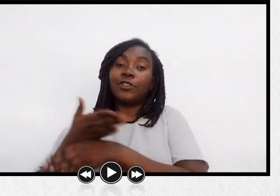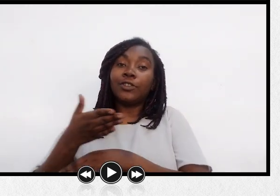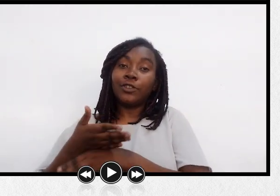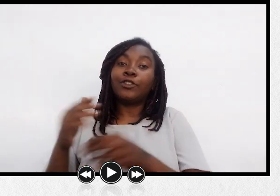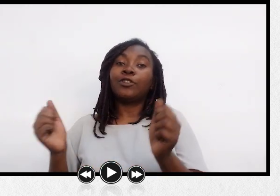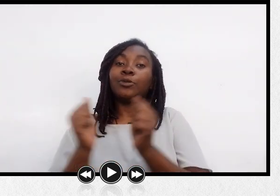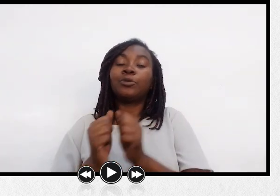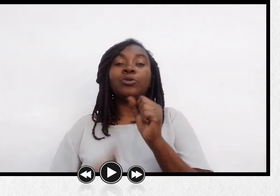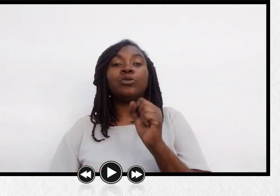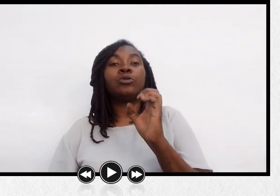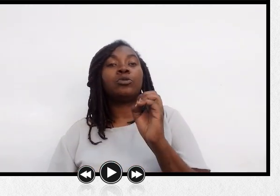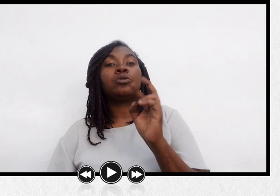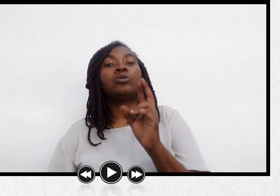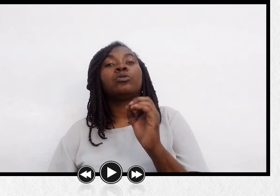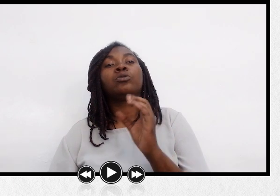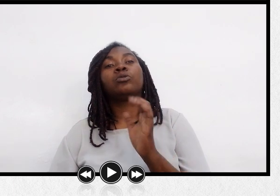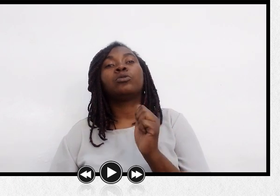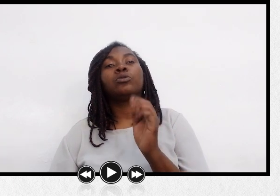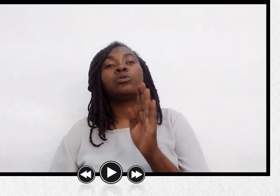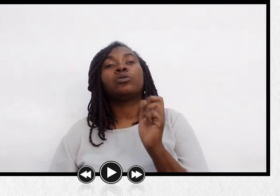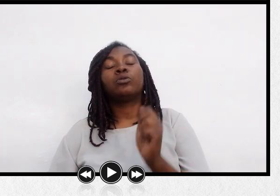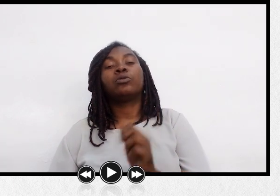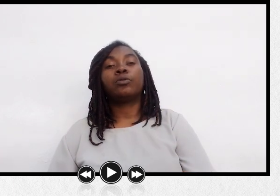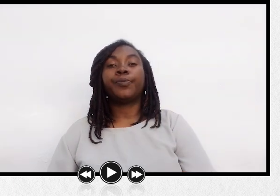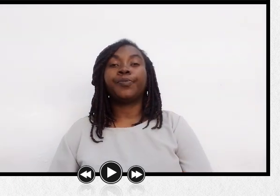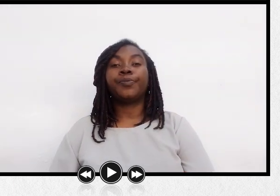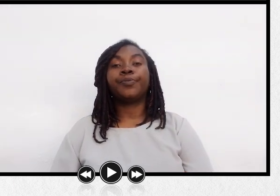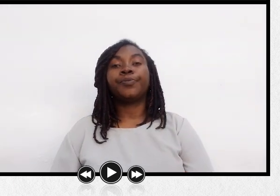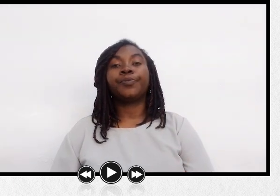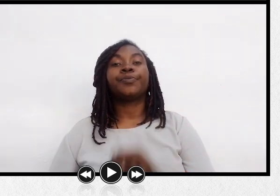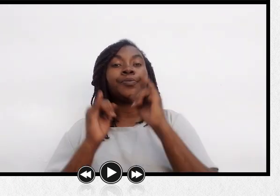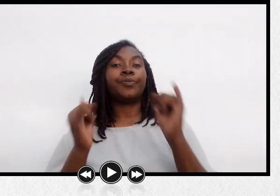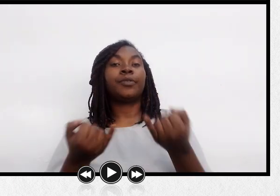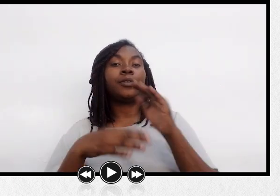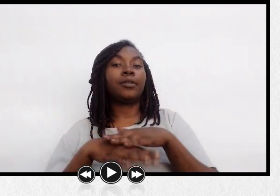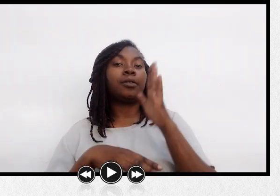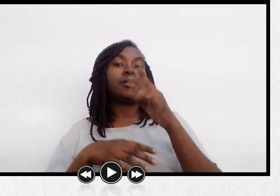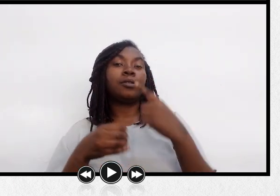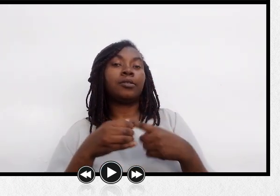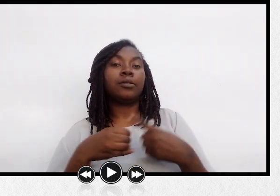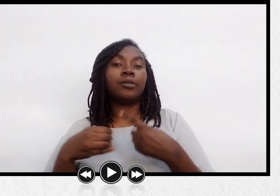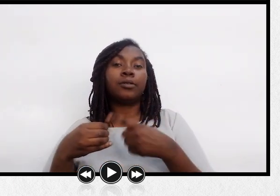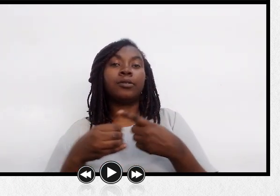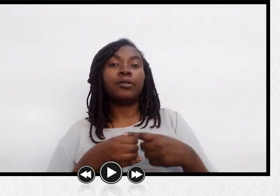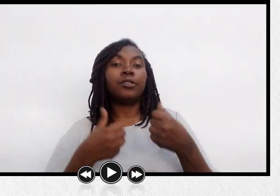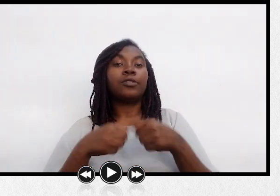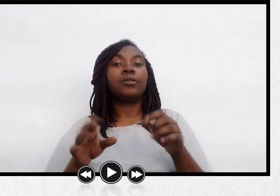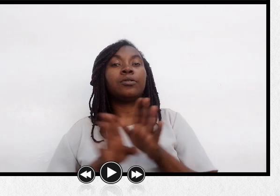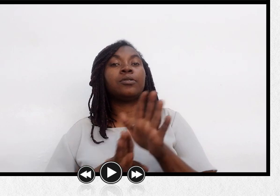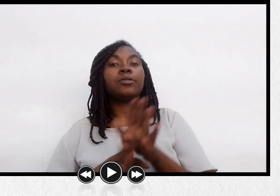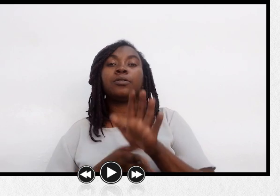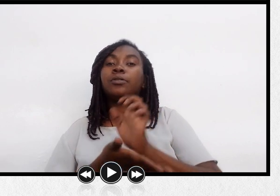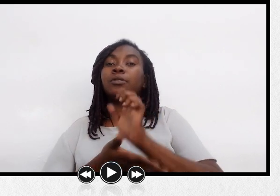o distrito, por ele abarcar mais de 100 municípios, ele está no Conselho Estadual de Recursos